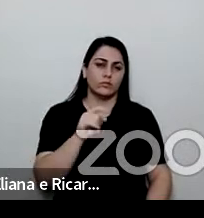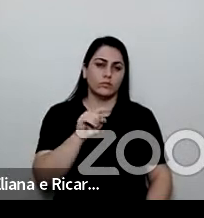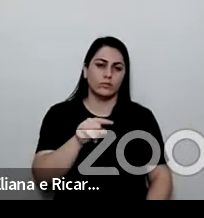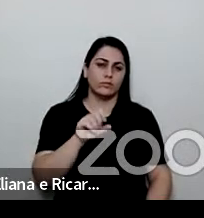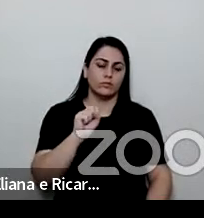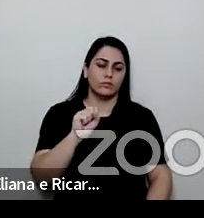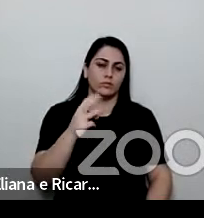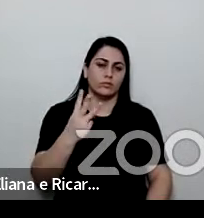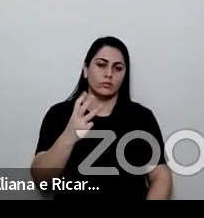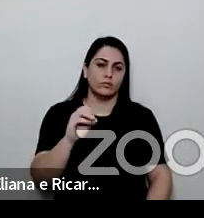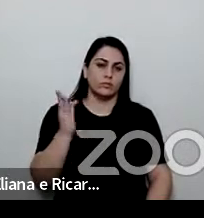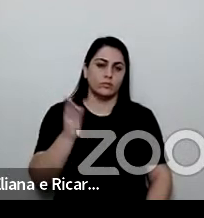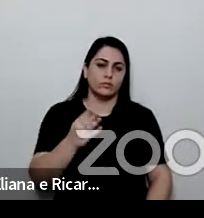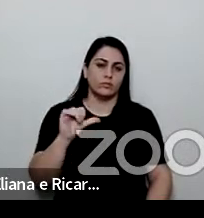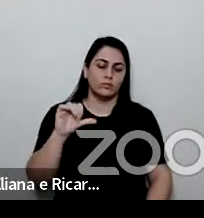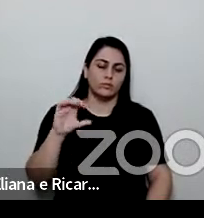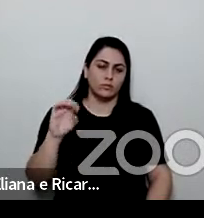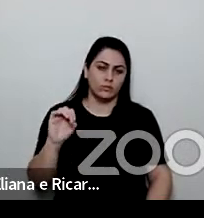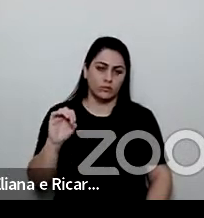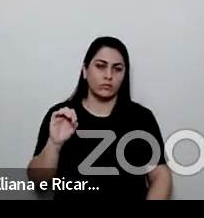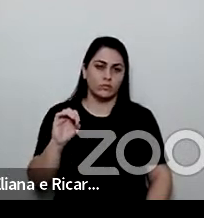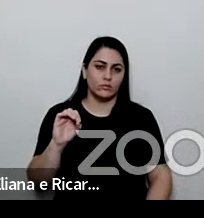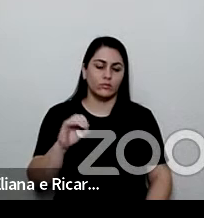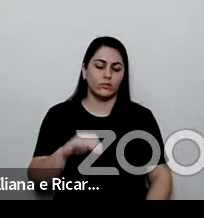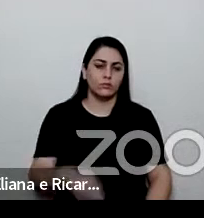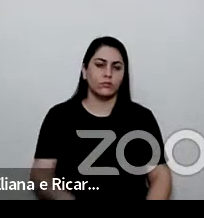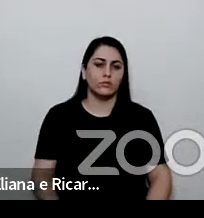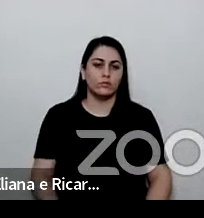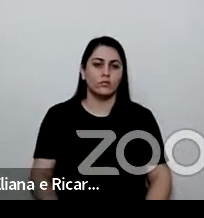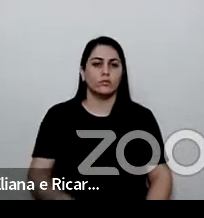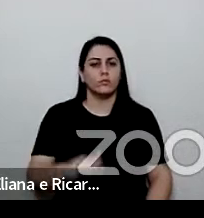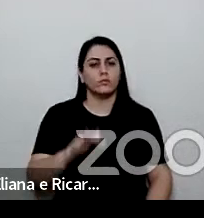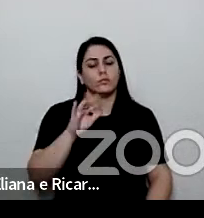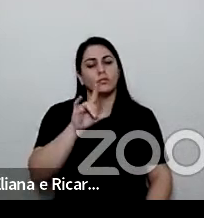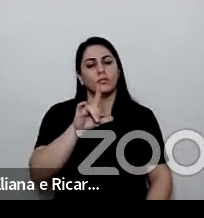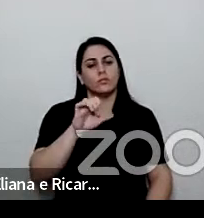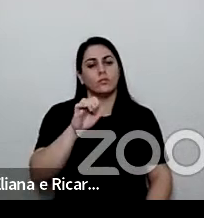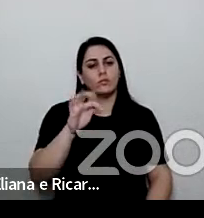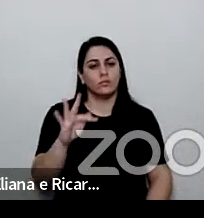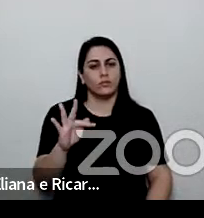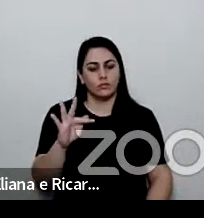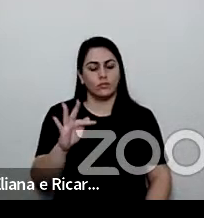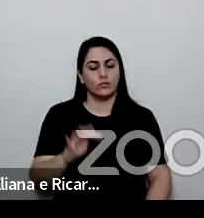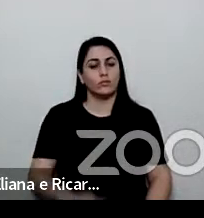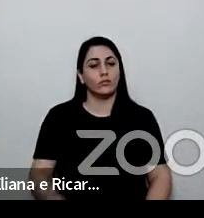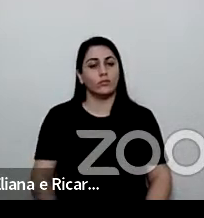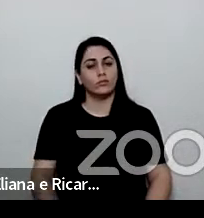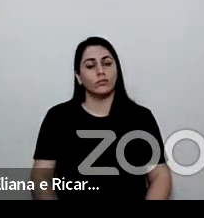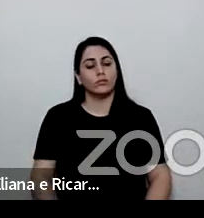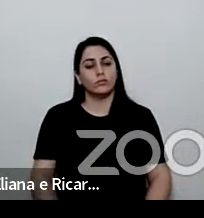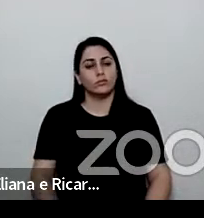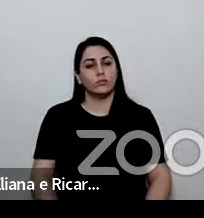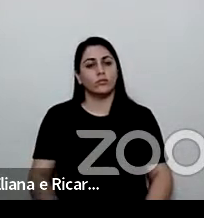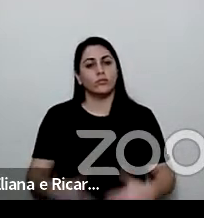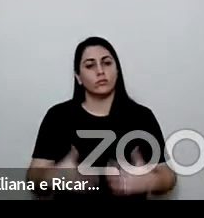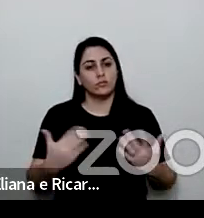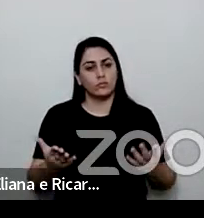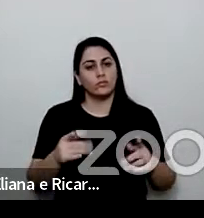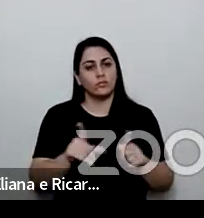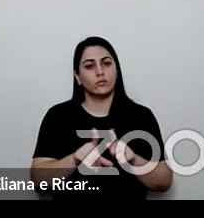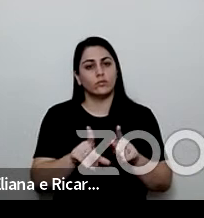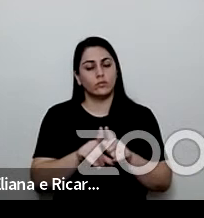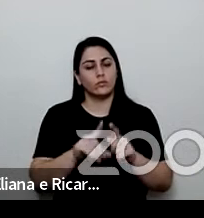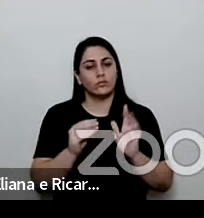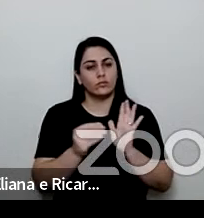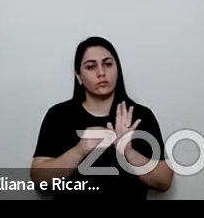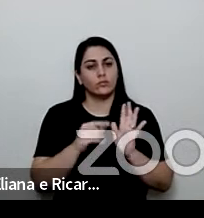6830/90 A lei de execução fiscal Leste né conhecida Leste então o esse arrazoado e corro permissível